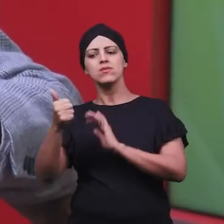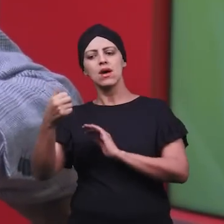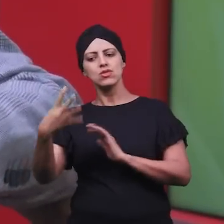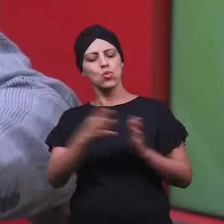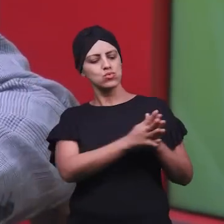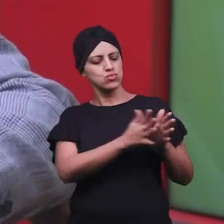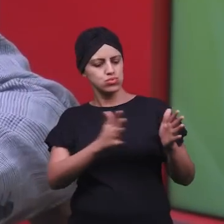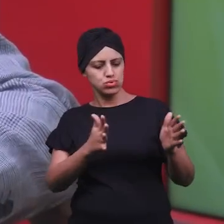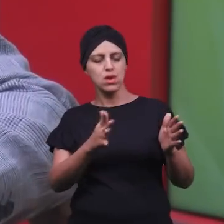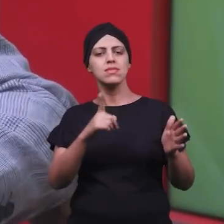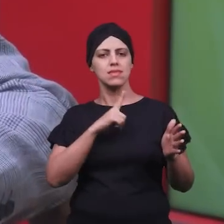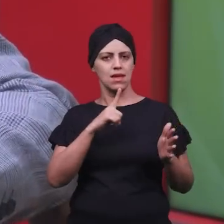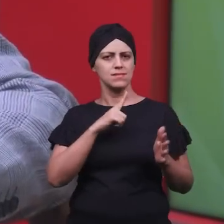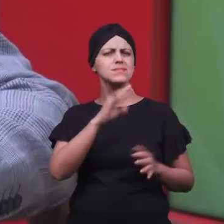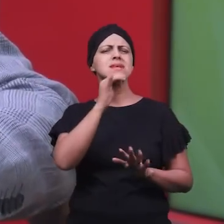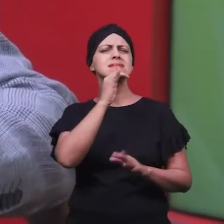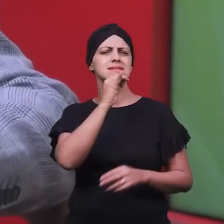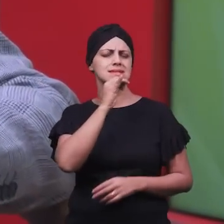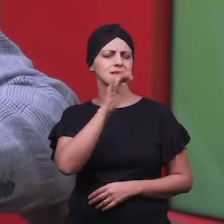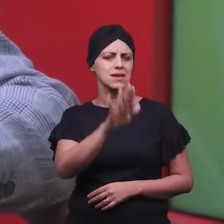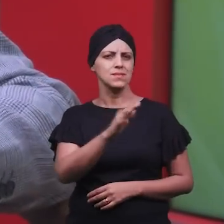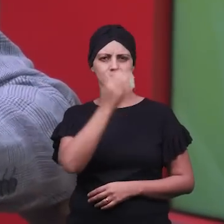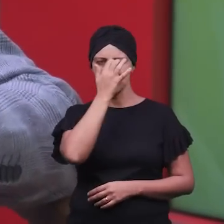Por exemplo,